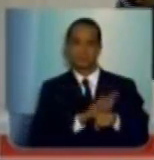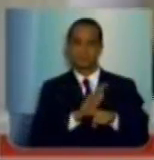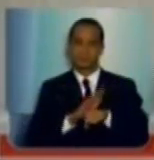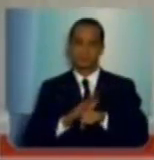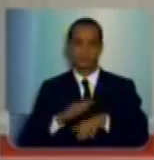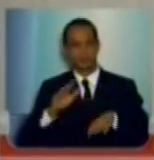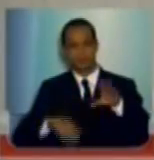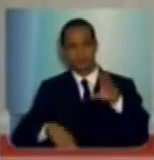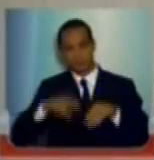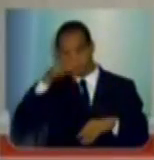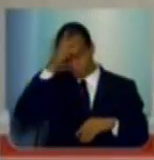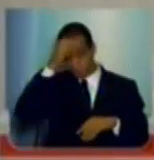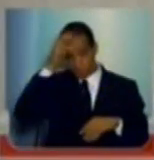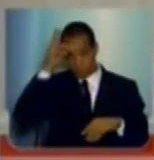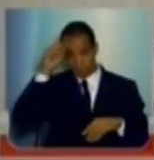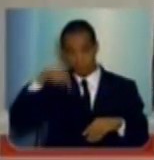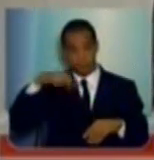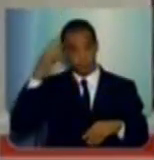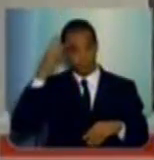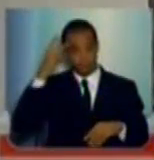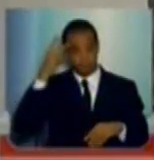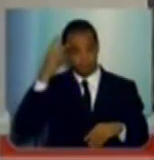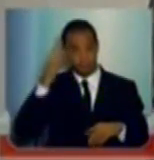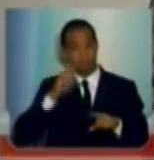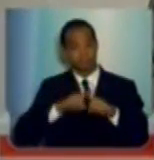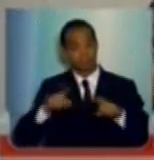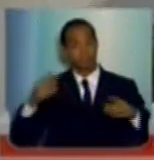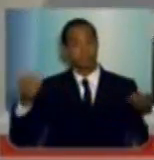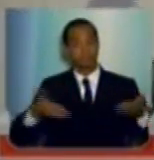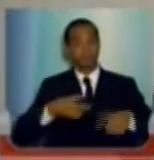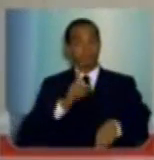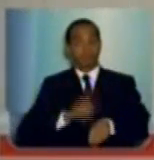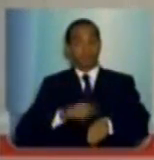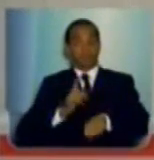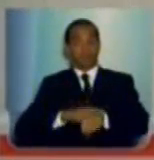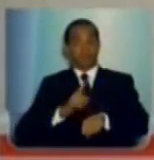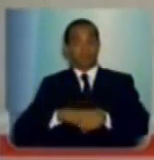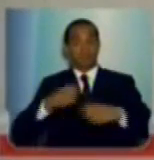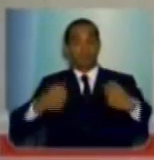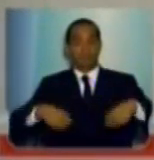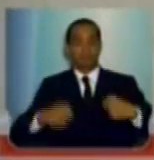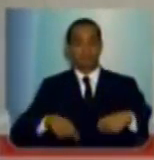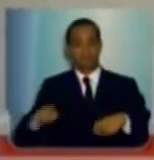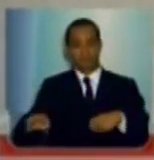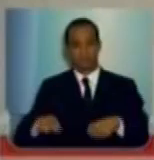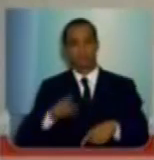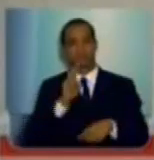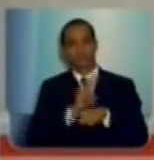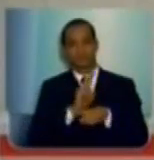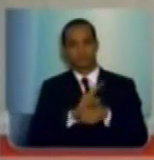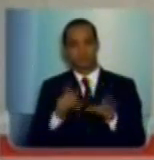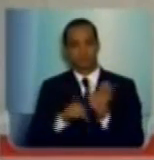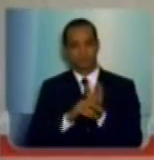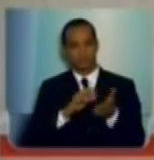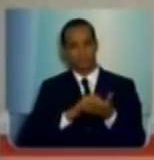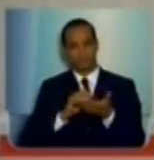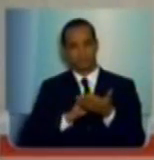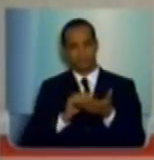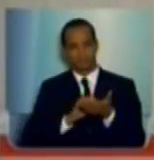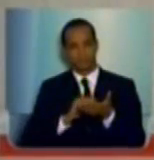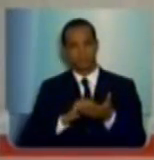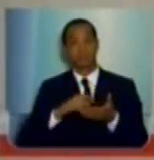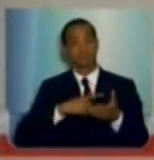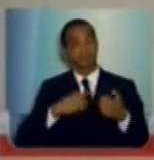aí pela prefeitura de São Paulo mas emergencialmente a Secretaria de Segurança Pública tem que tomar alguma